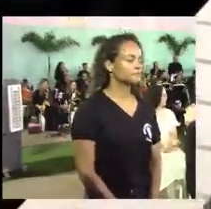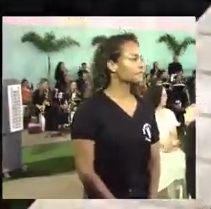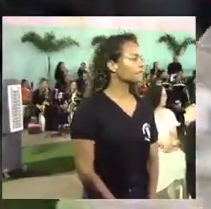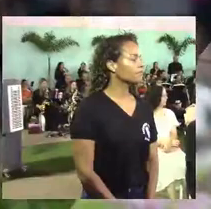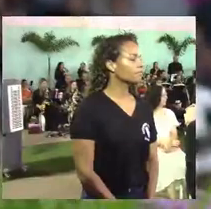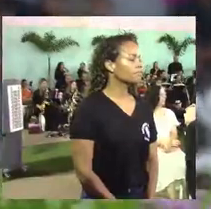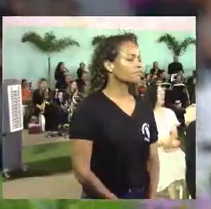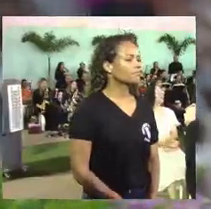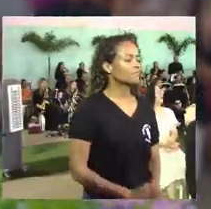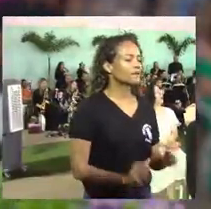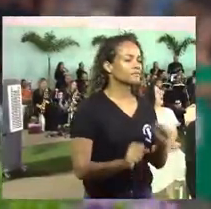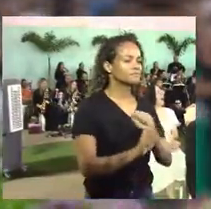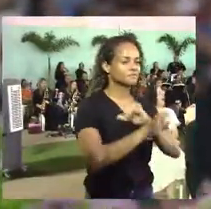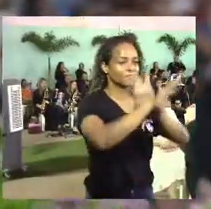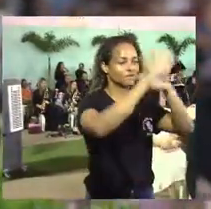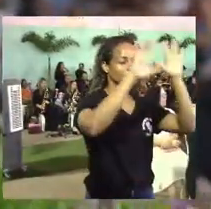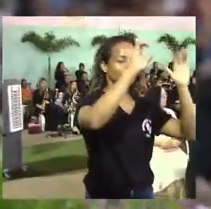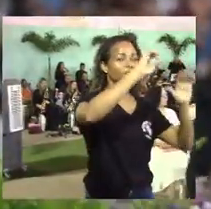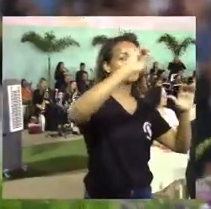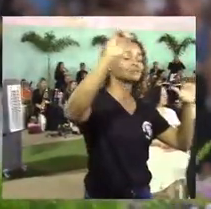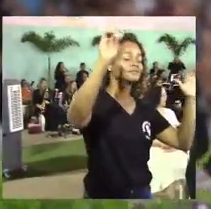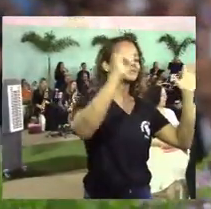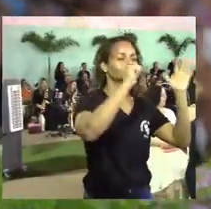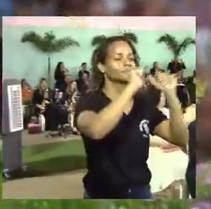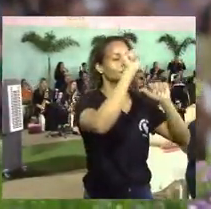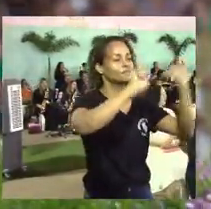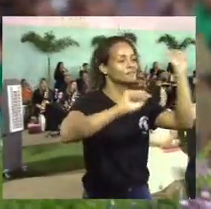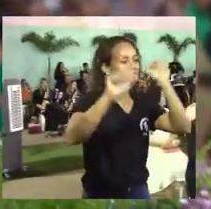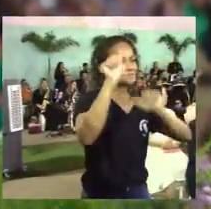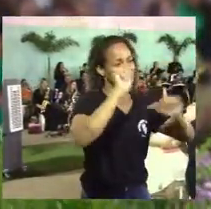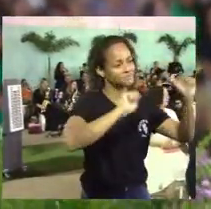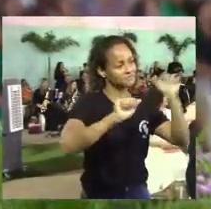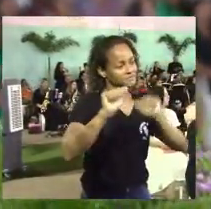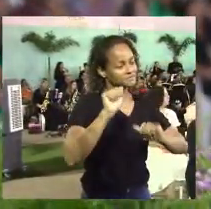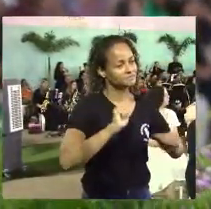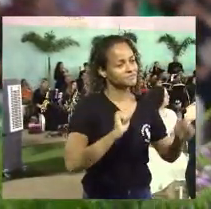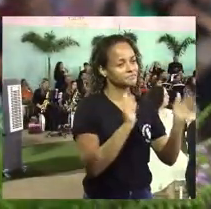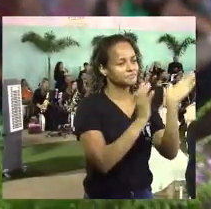diga glória a Deus aleluia aleluia